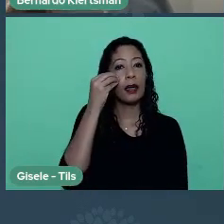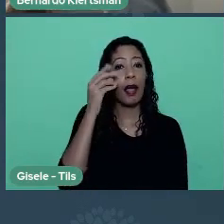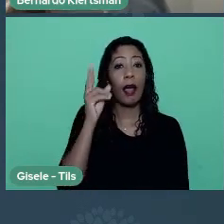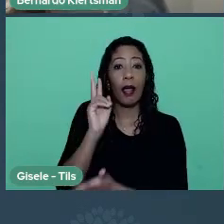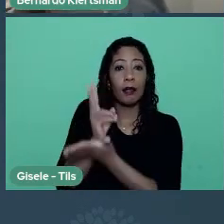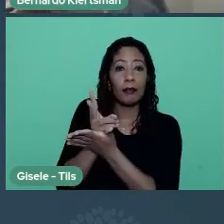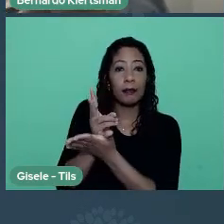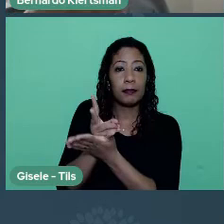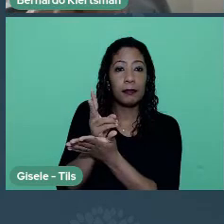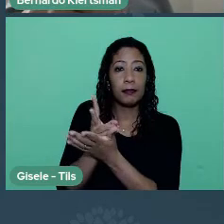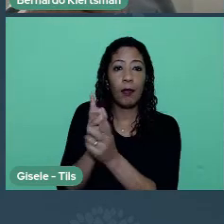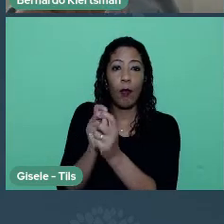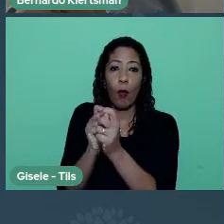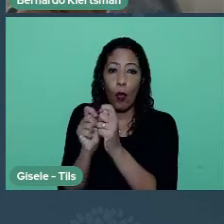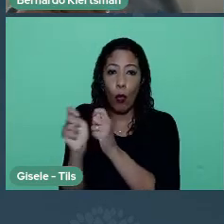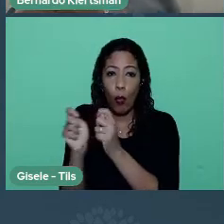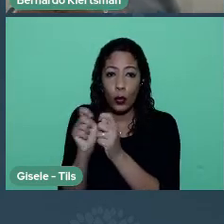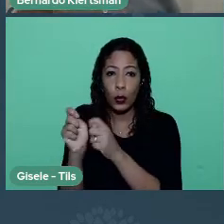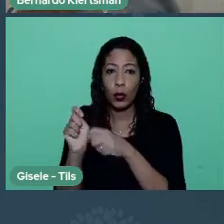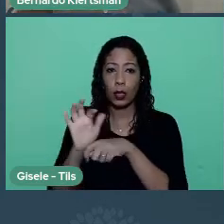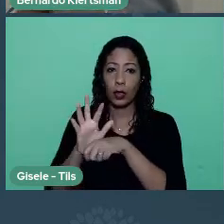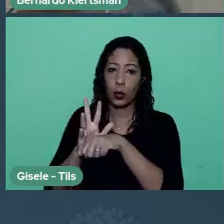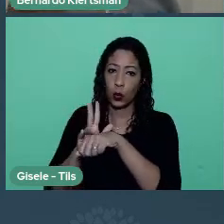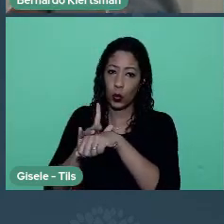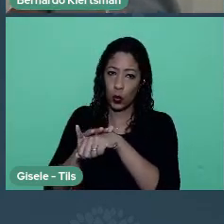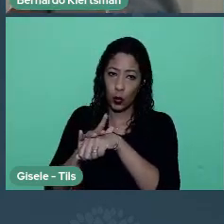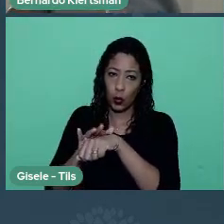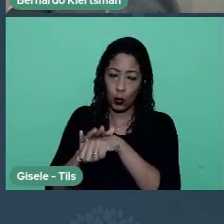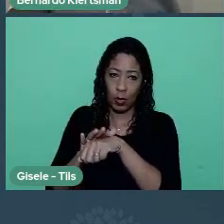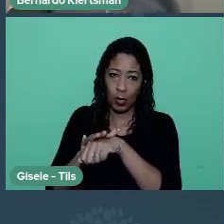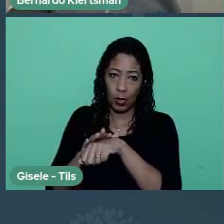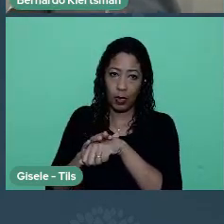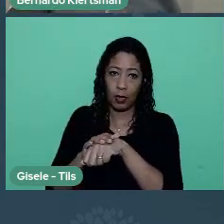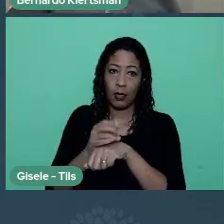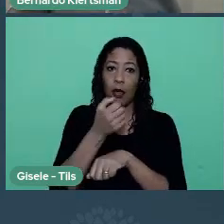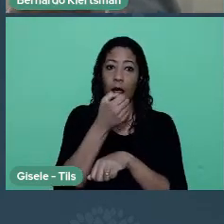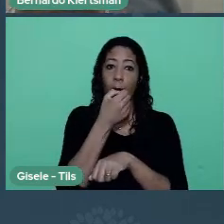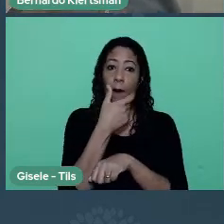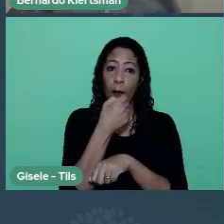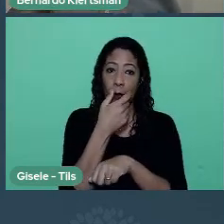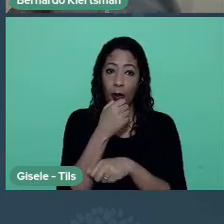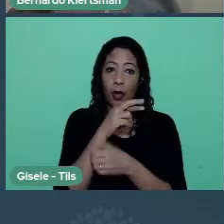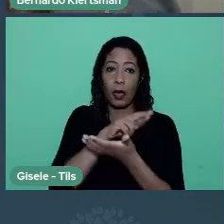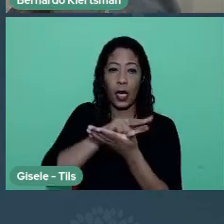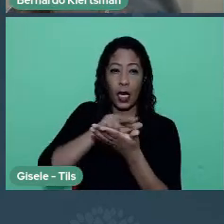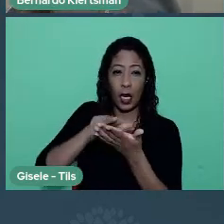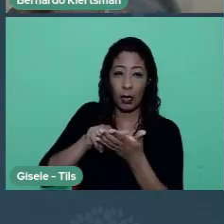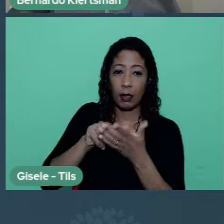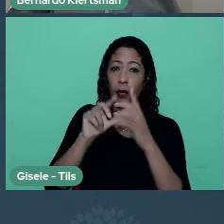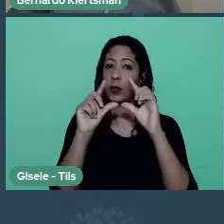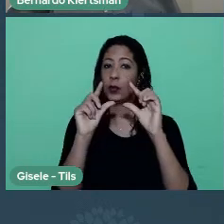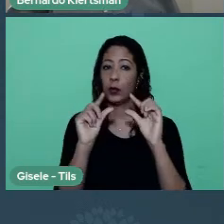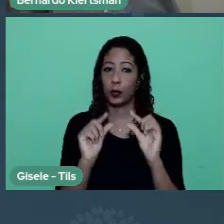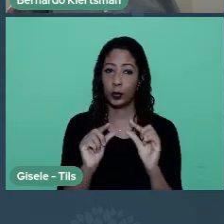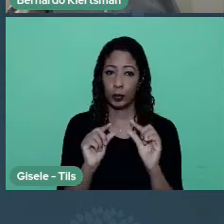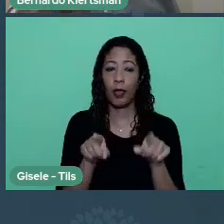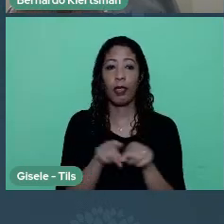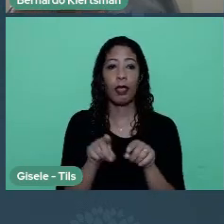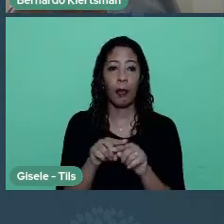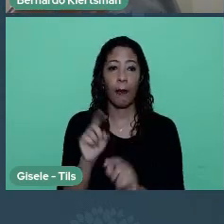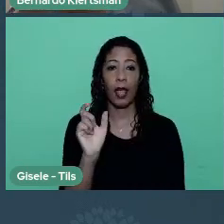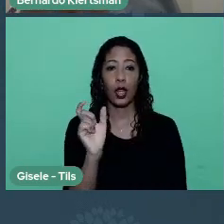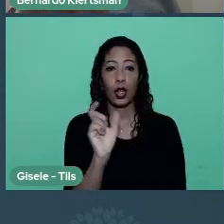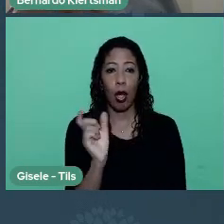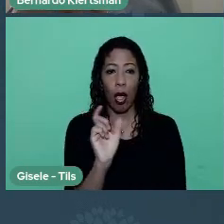controlada da sua doença com o menor número de medicamentos e na menor dose possível.